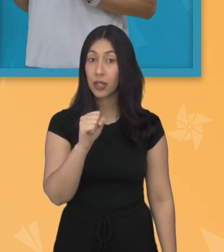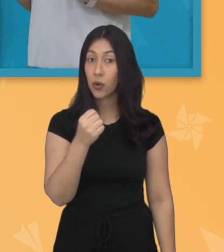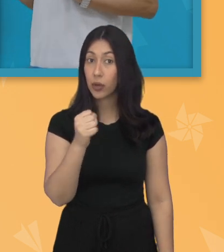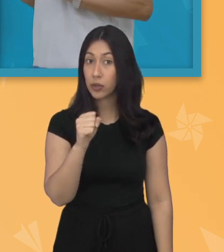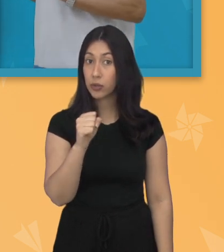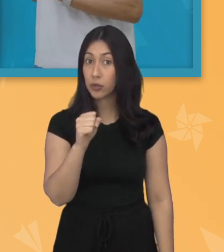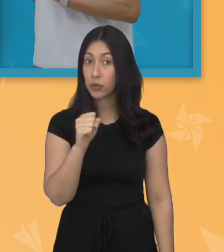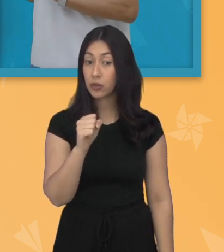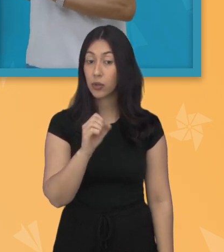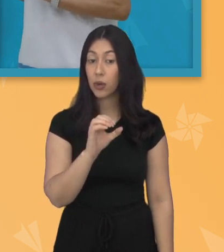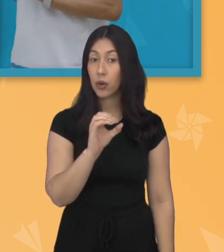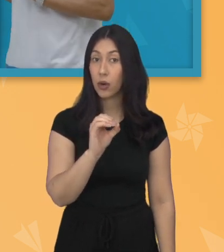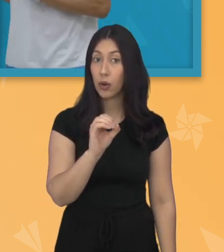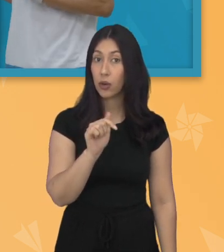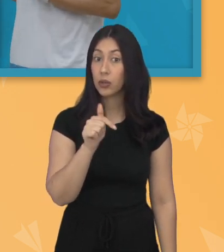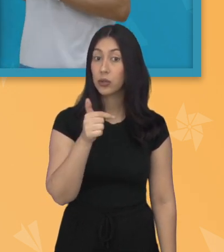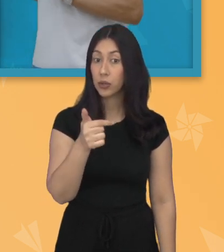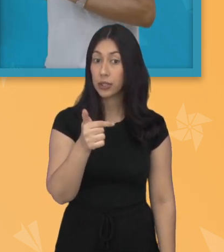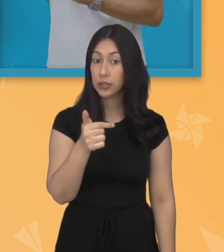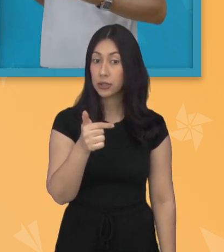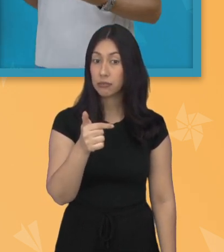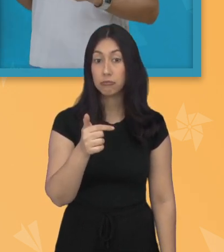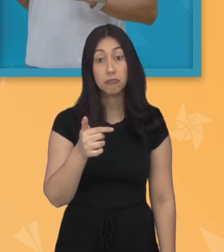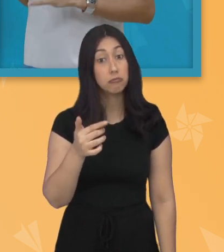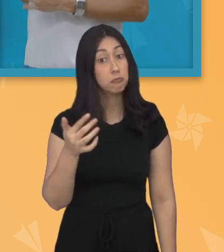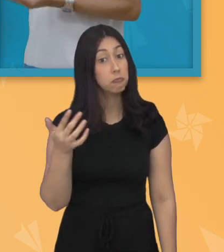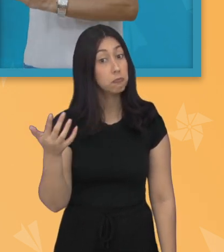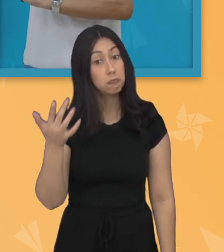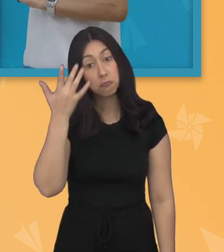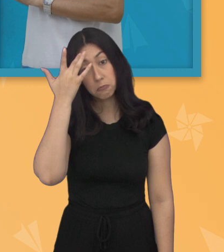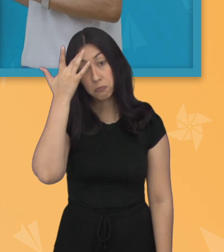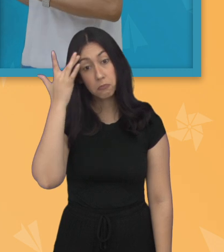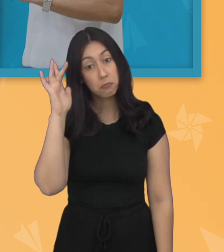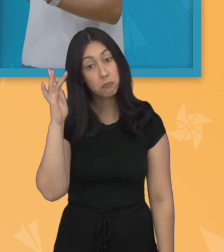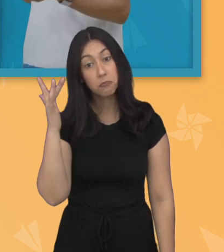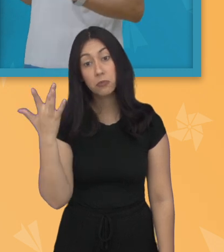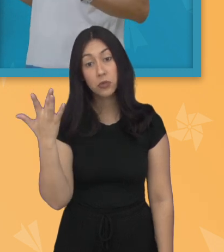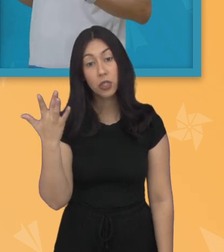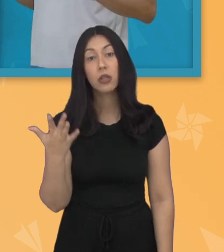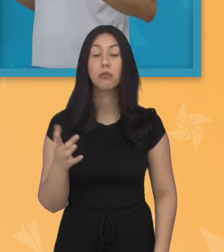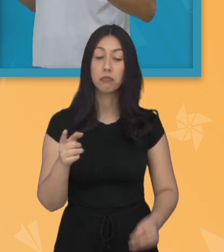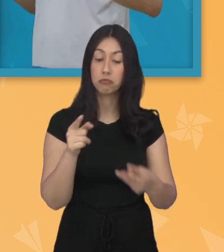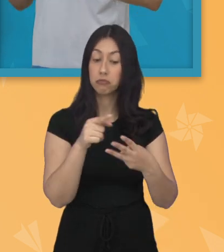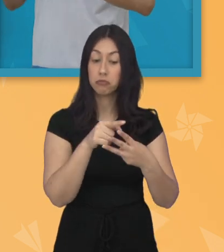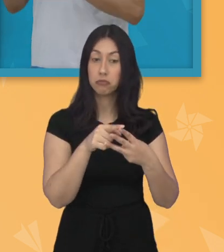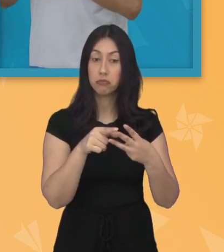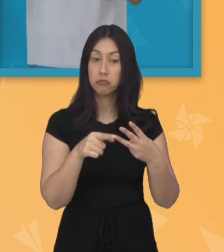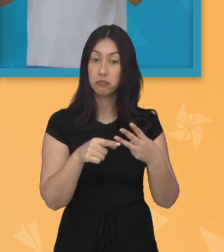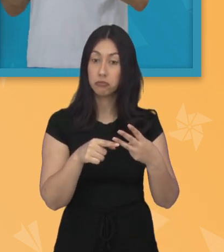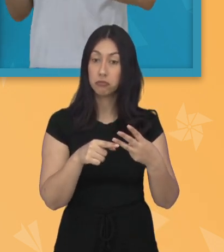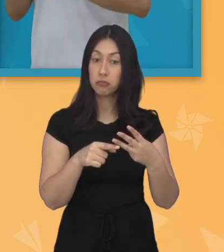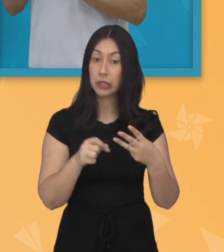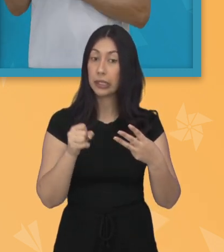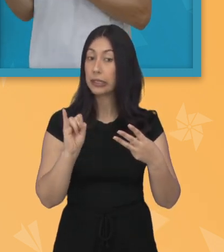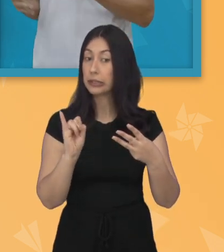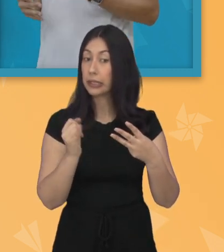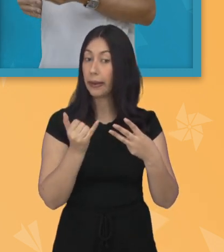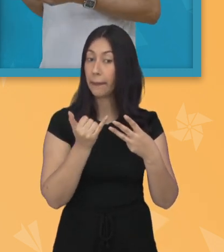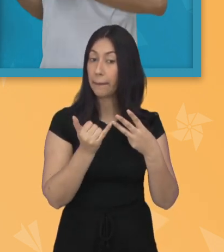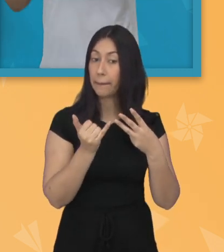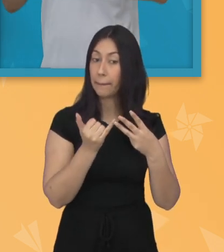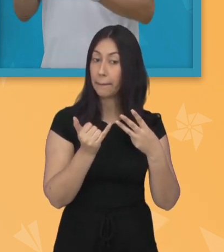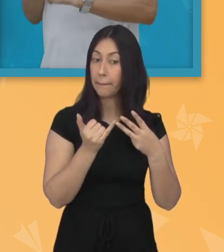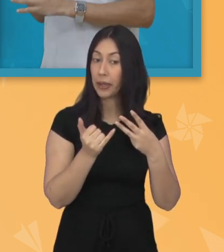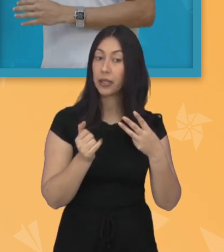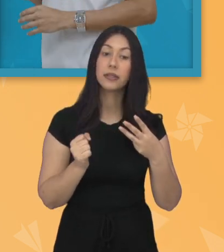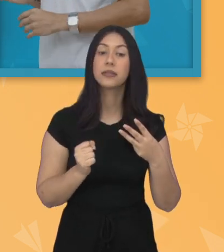oxigênio. Bom, aparentemente, não sei, né? Vamos ver as outras amostras para ver se as outras duas têm alguma